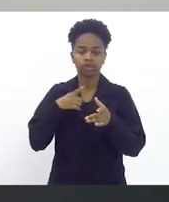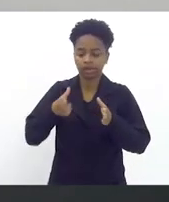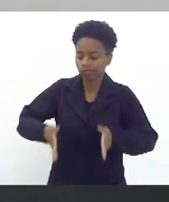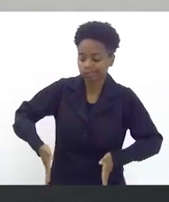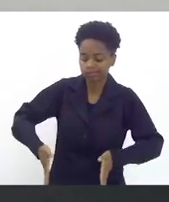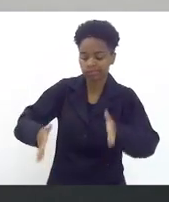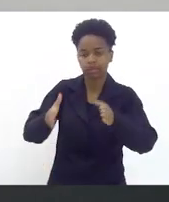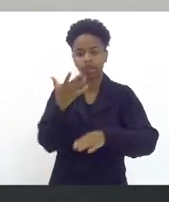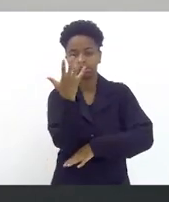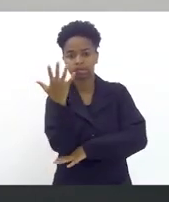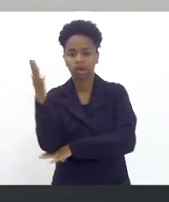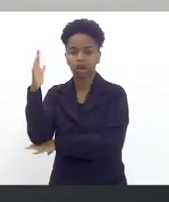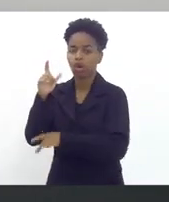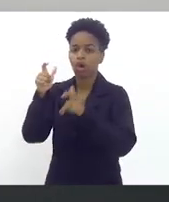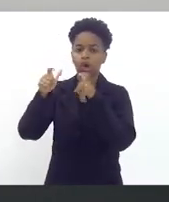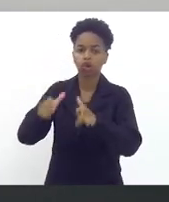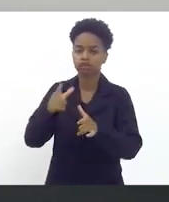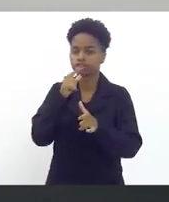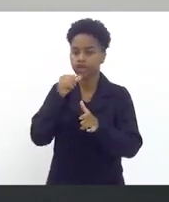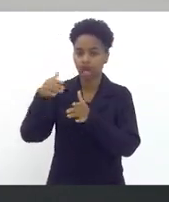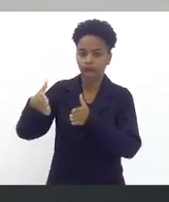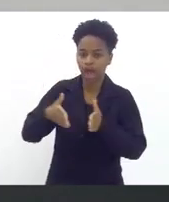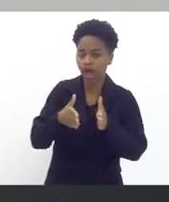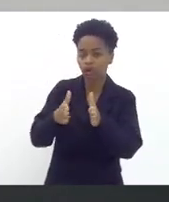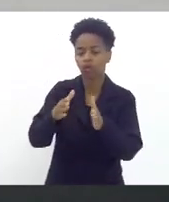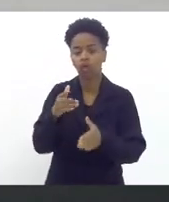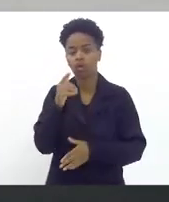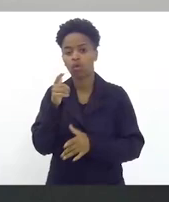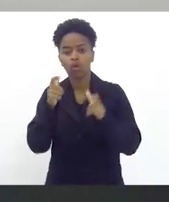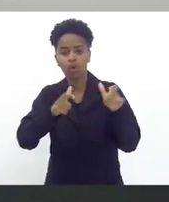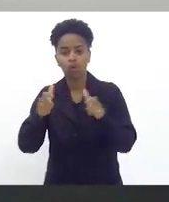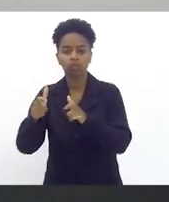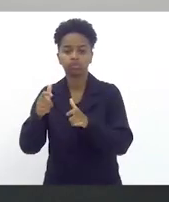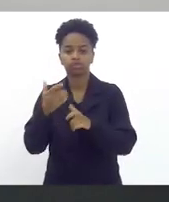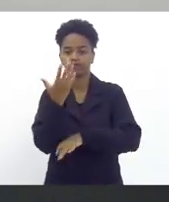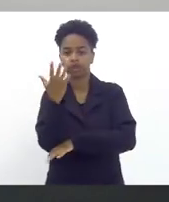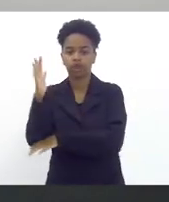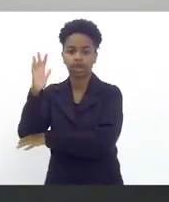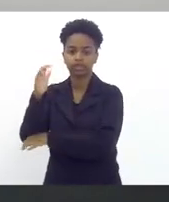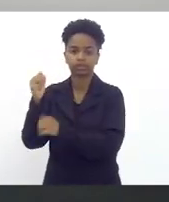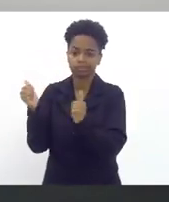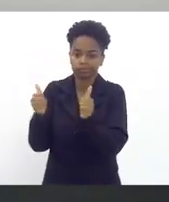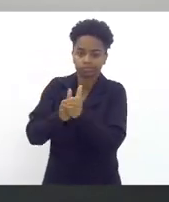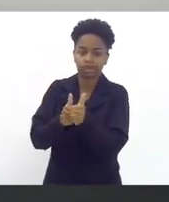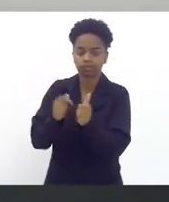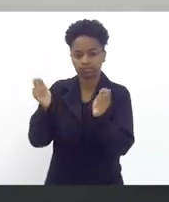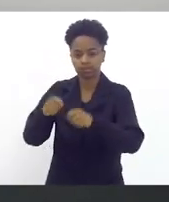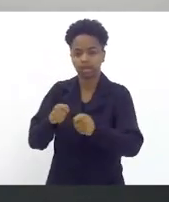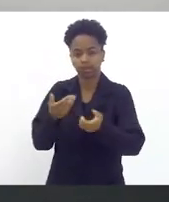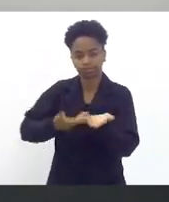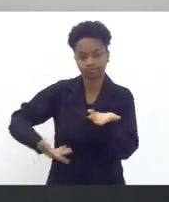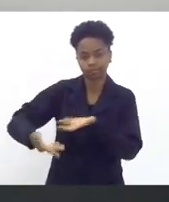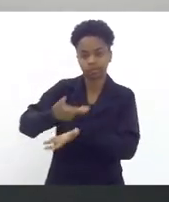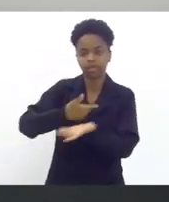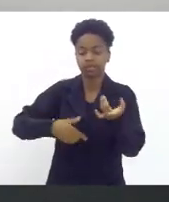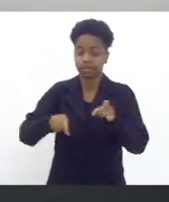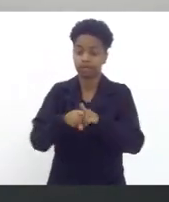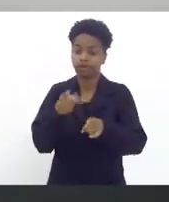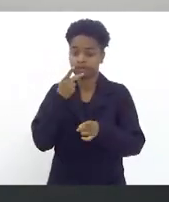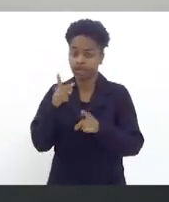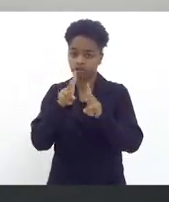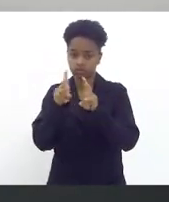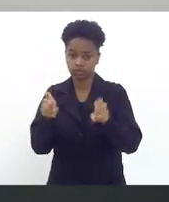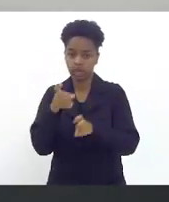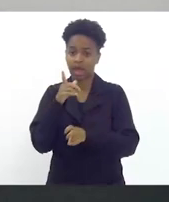é que estão as nascentes onde estão as matas ciliares para então a gente tá falando também de água de